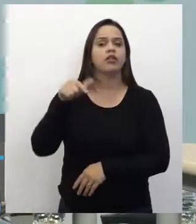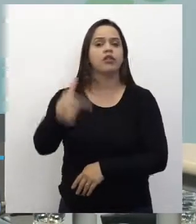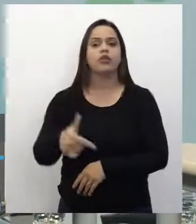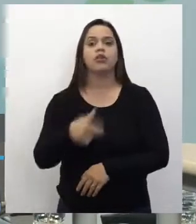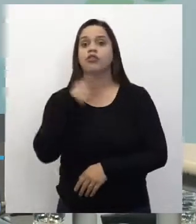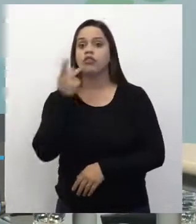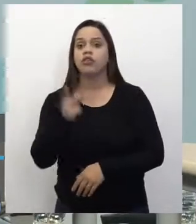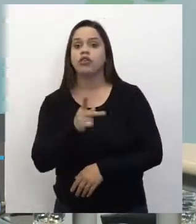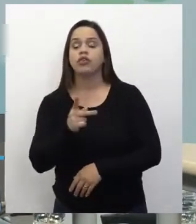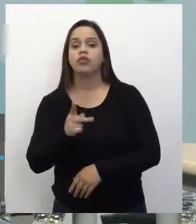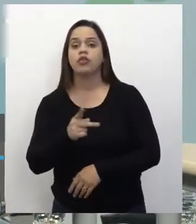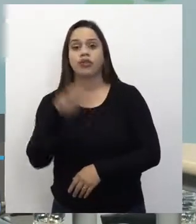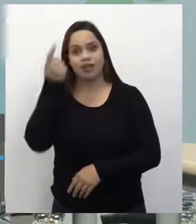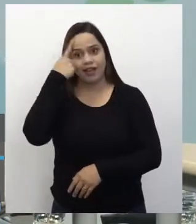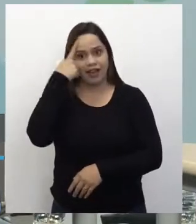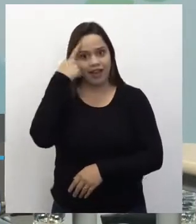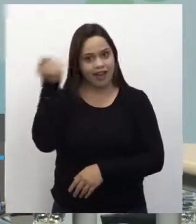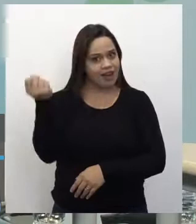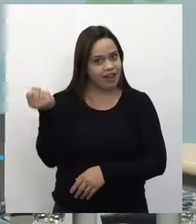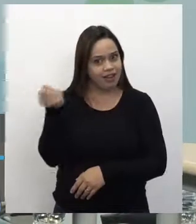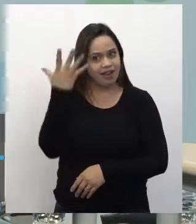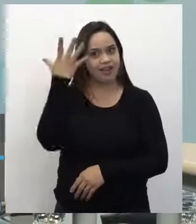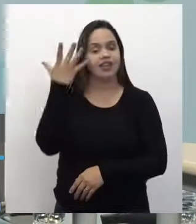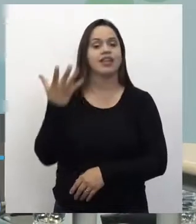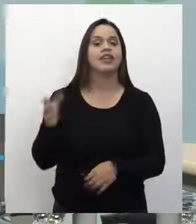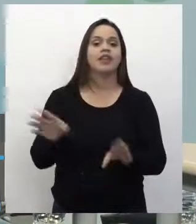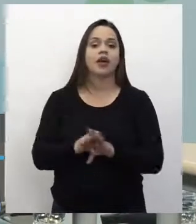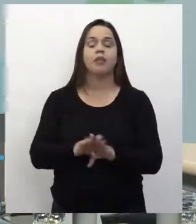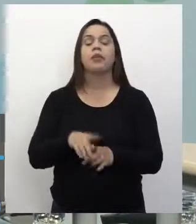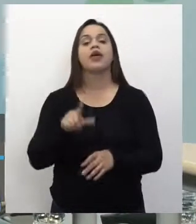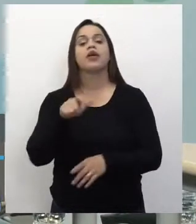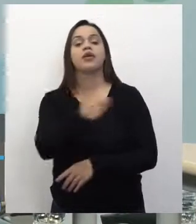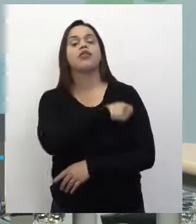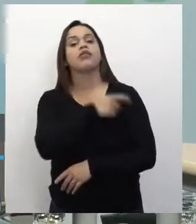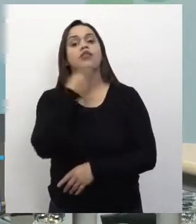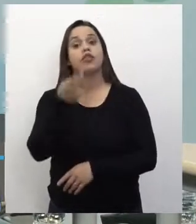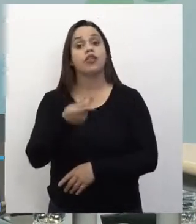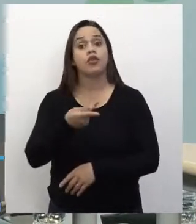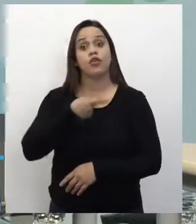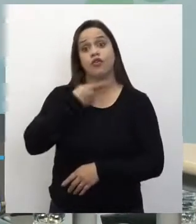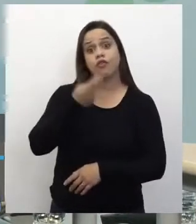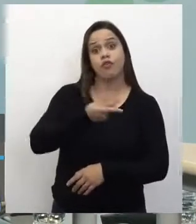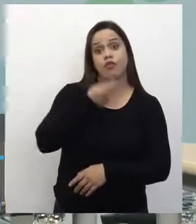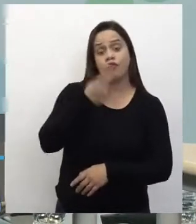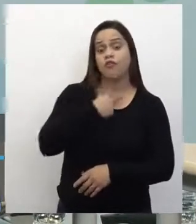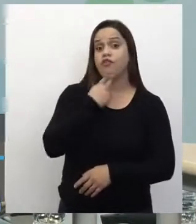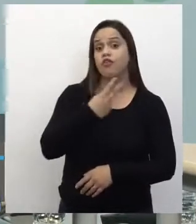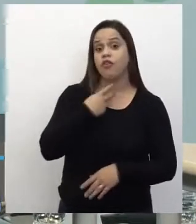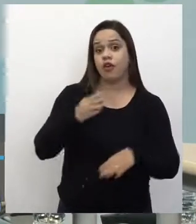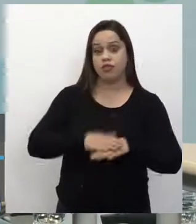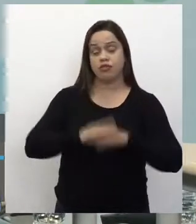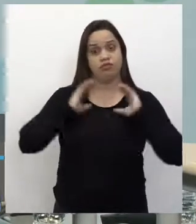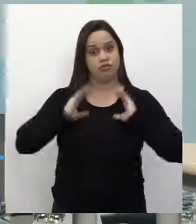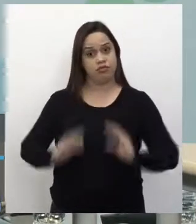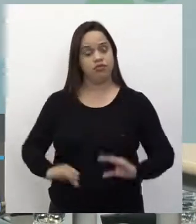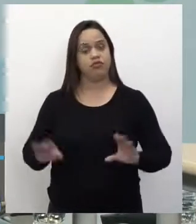com a criatividade. O Rafael, através de suas falas e ações.